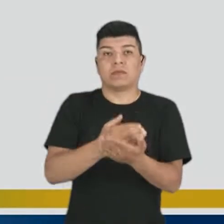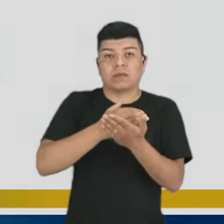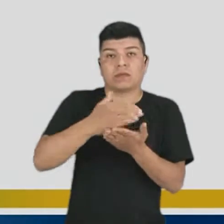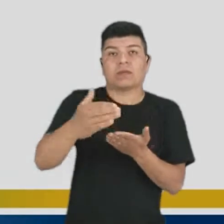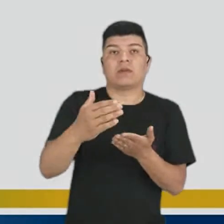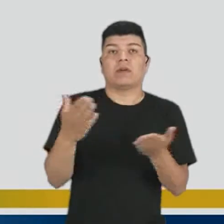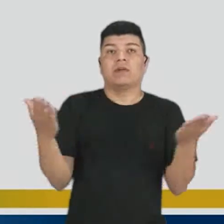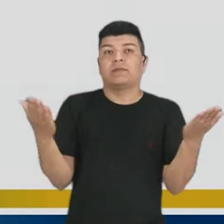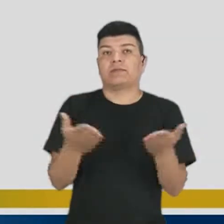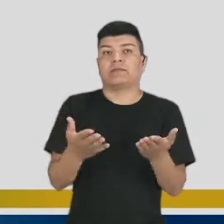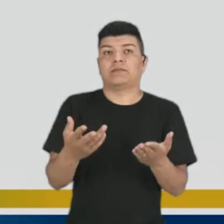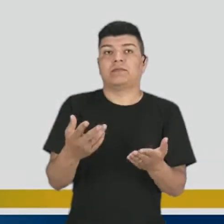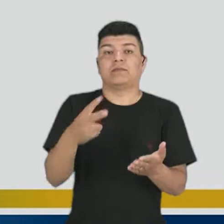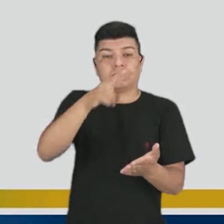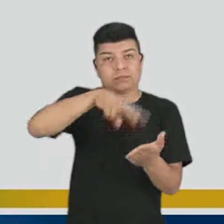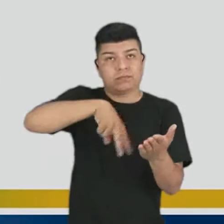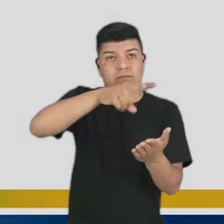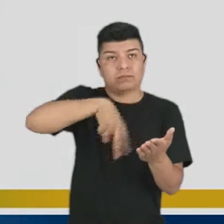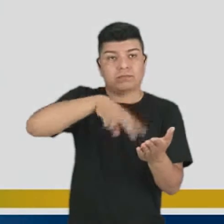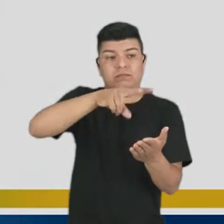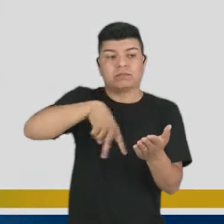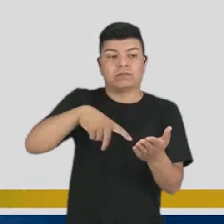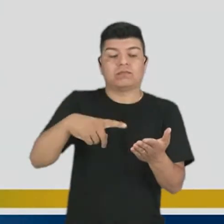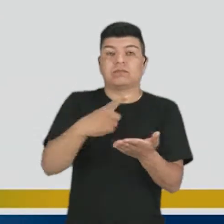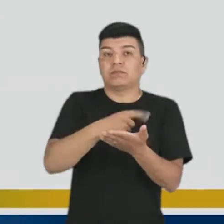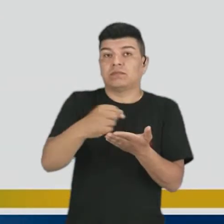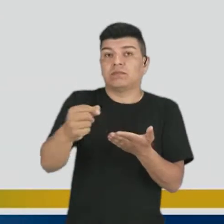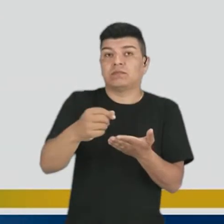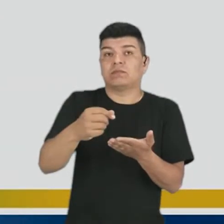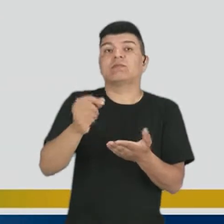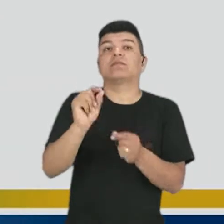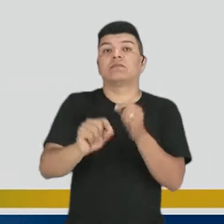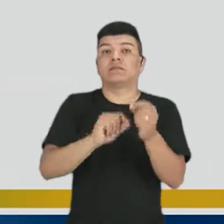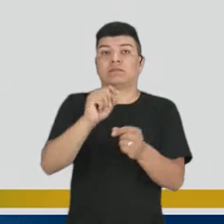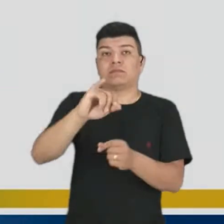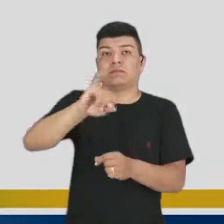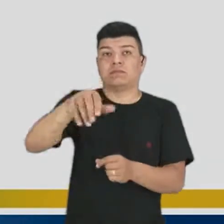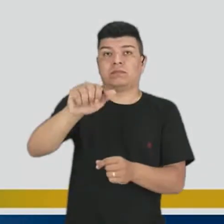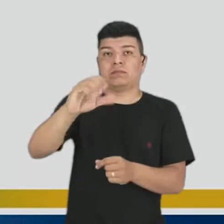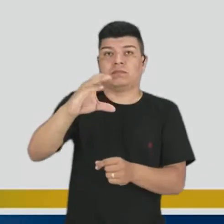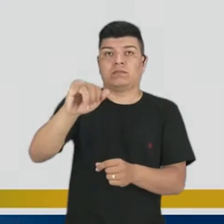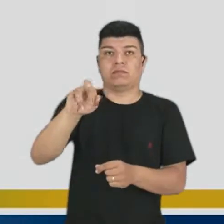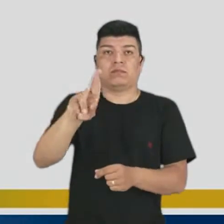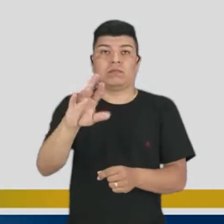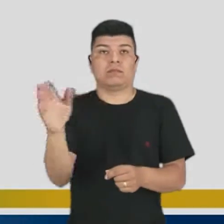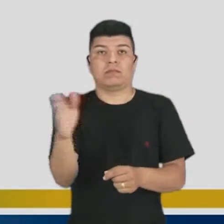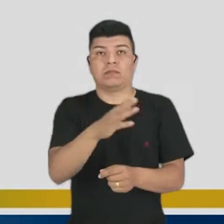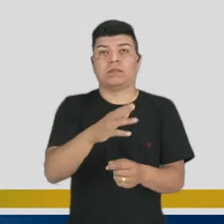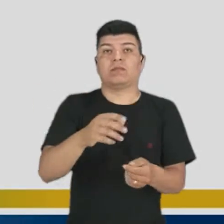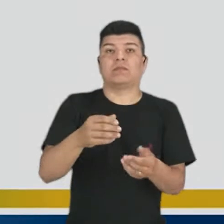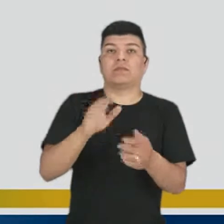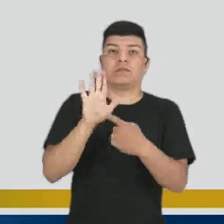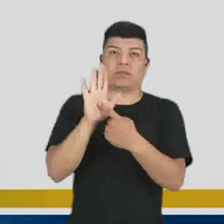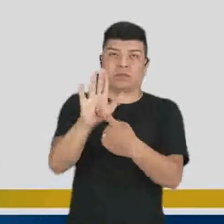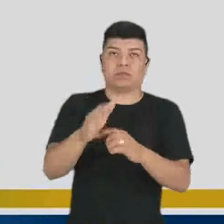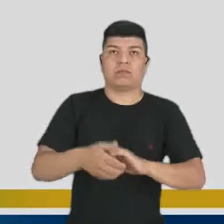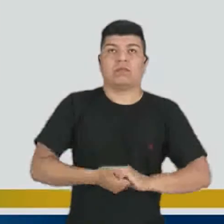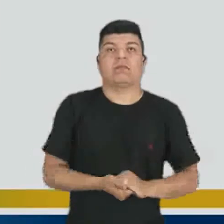eu queria que você acompanhasse comigo a leitura de um artigo escrito pelo Jaci Ventura e publicado na Folha de Londrina.